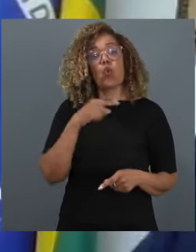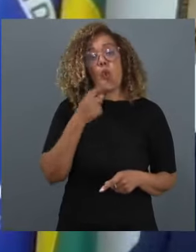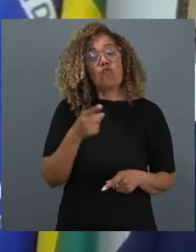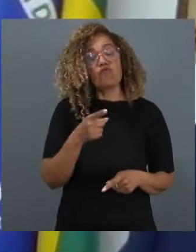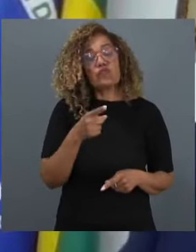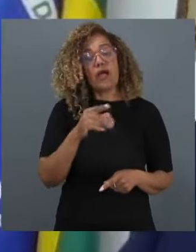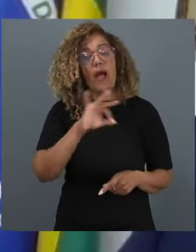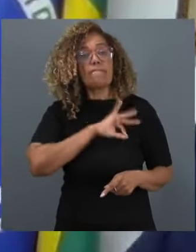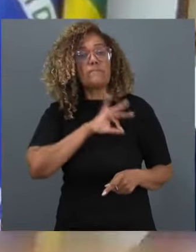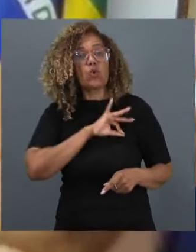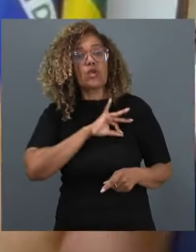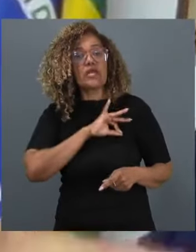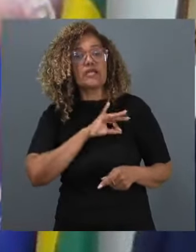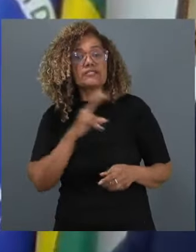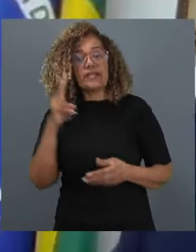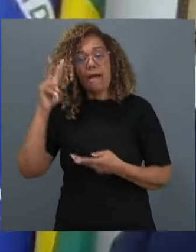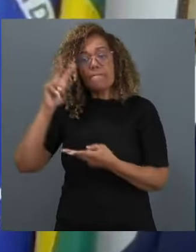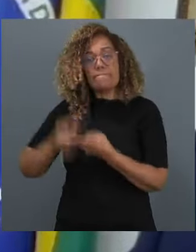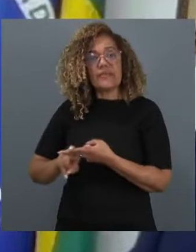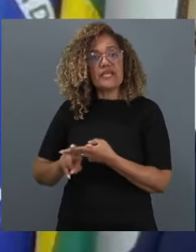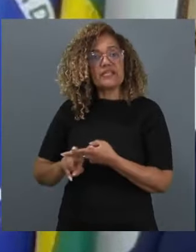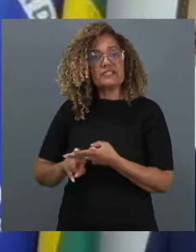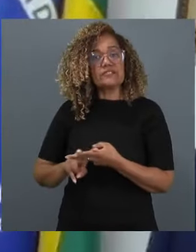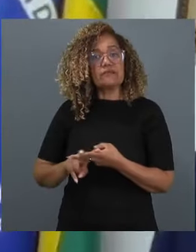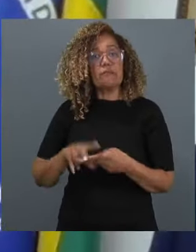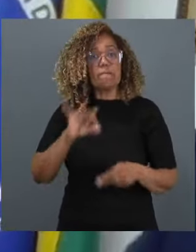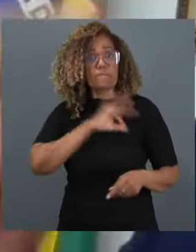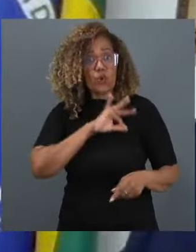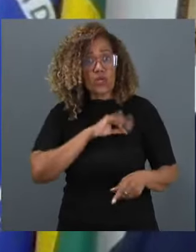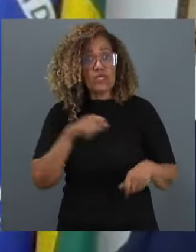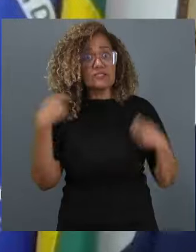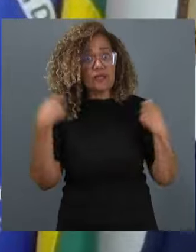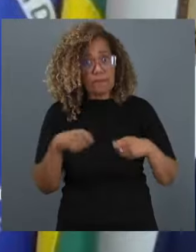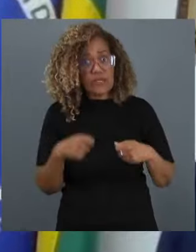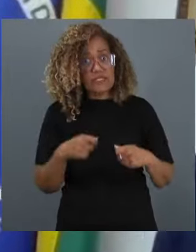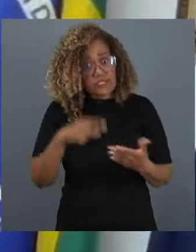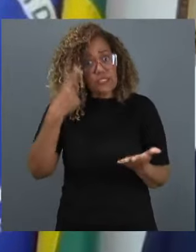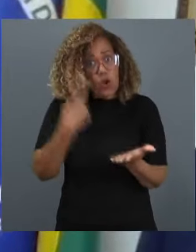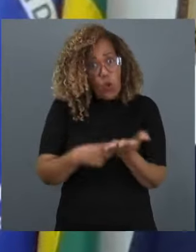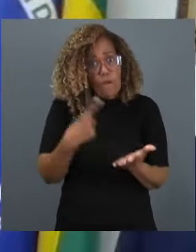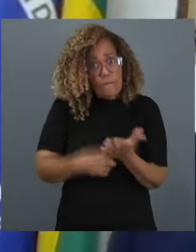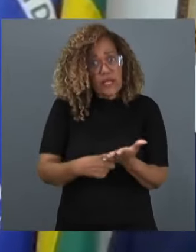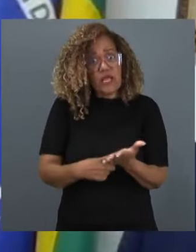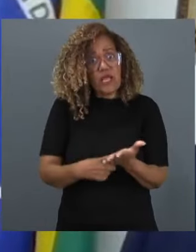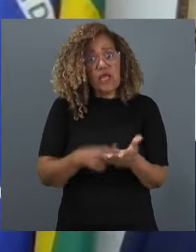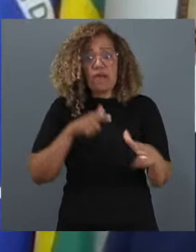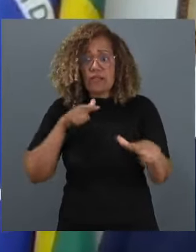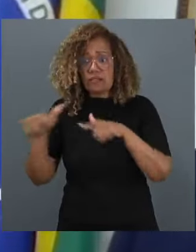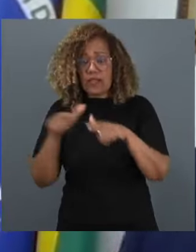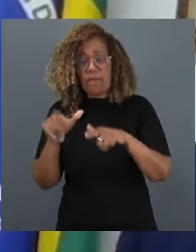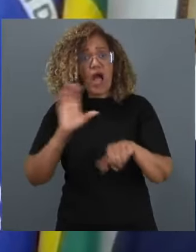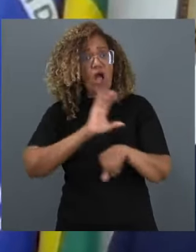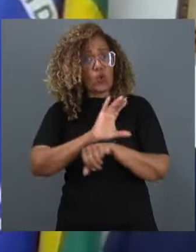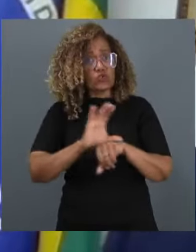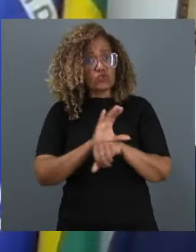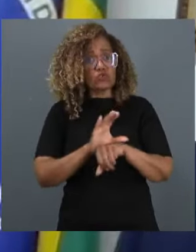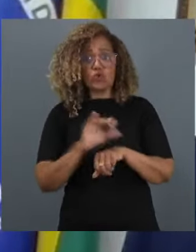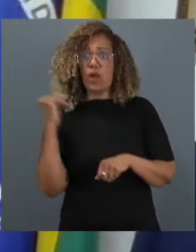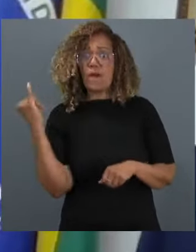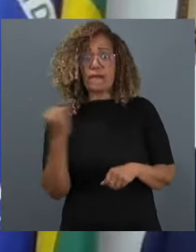algemada, porque a polícia tem que manter a ordem, ela tem que cumprir o seu dever constitucional. É